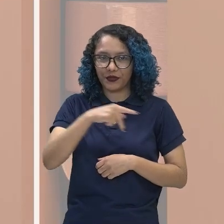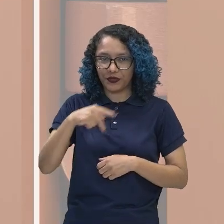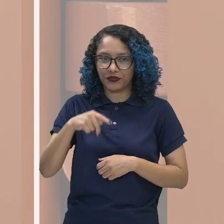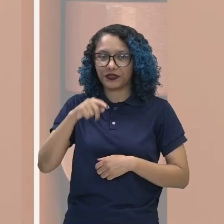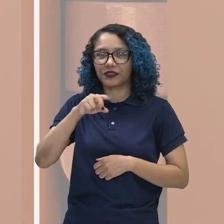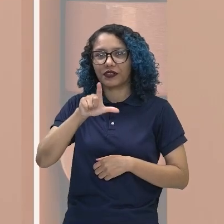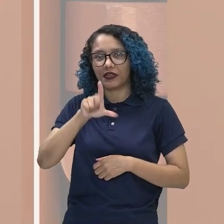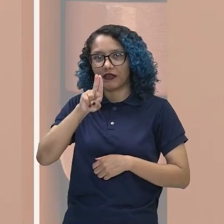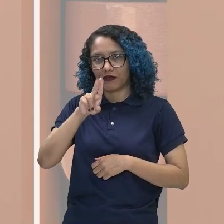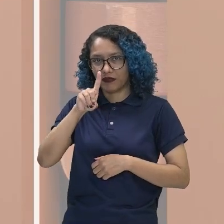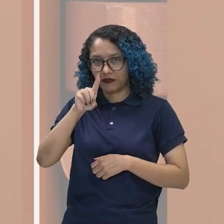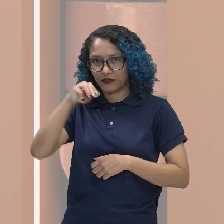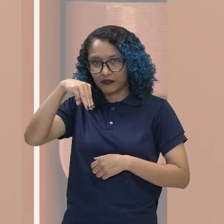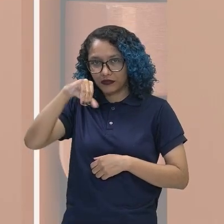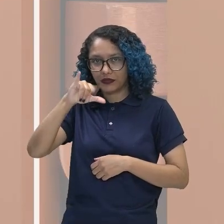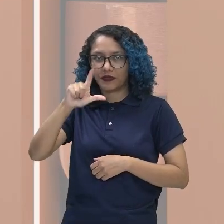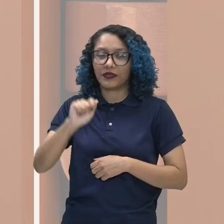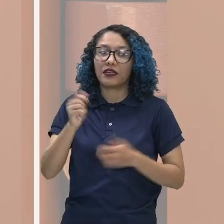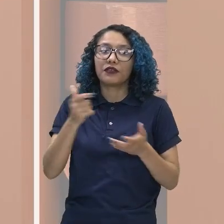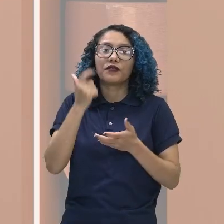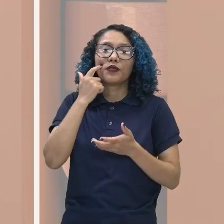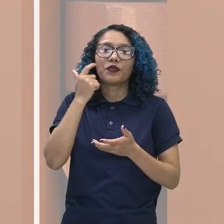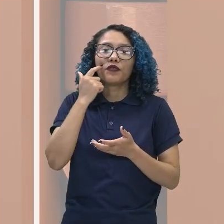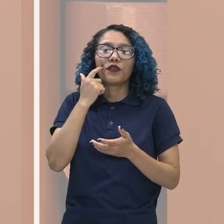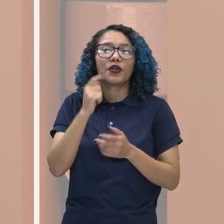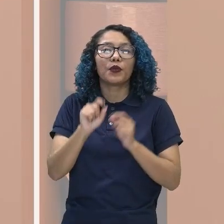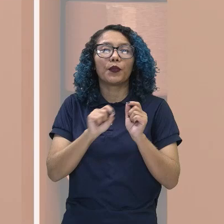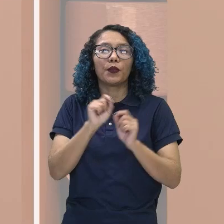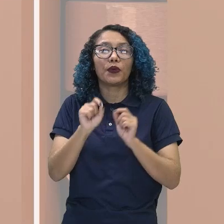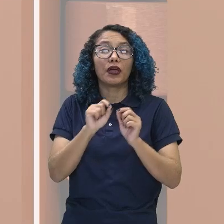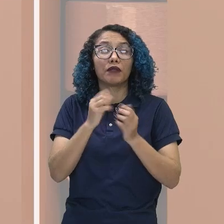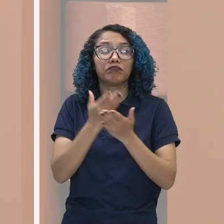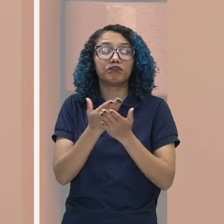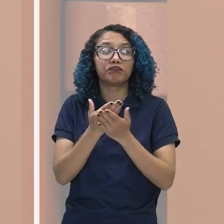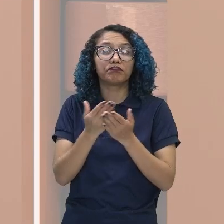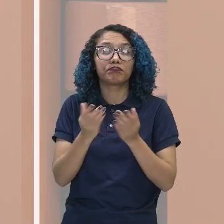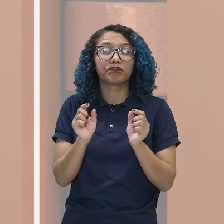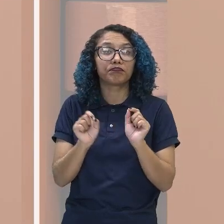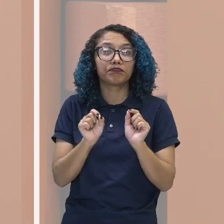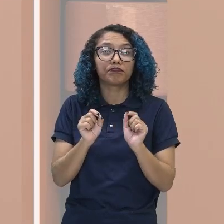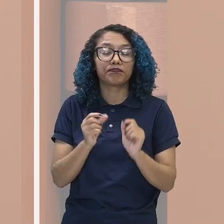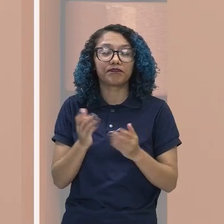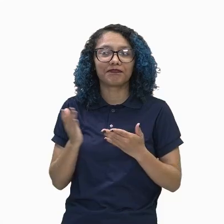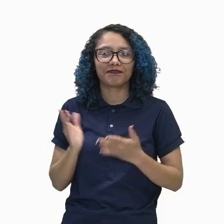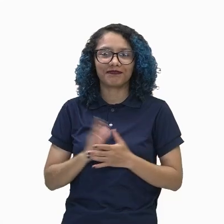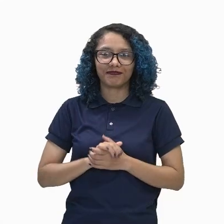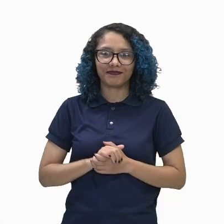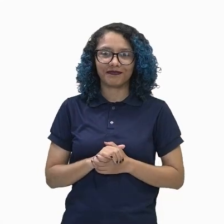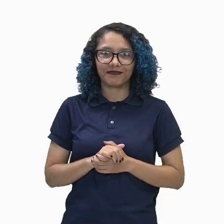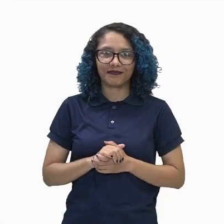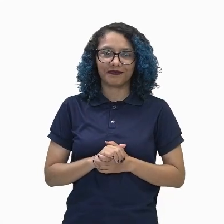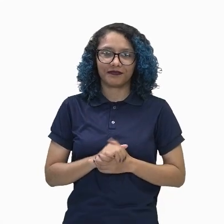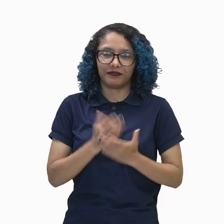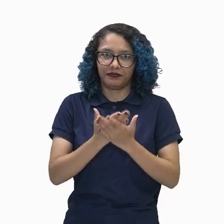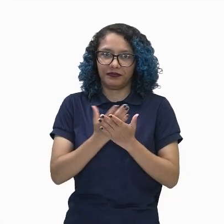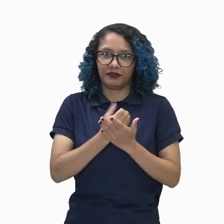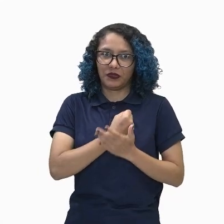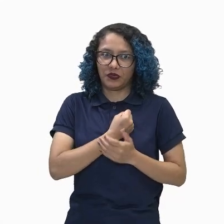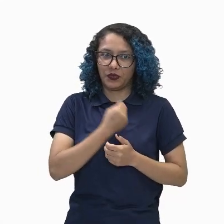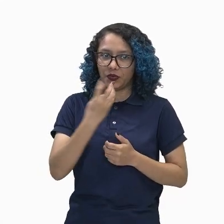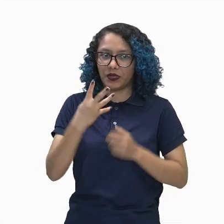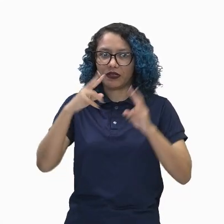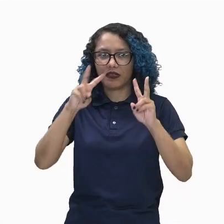professora Ludmila Dutra. Vamos agora verificar o que nós estudaremos na nossa aula. Aula 4, objeto